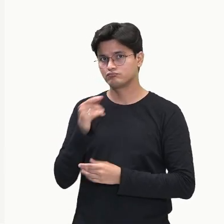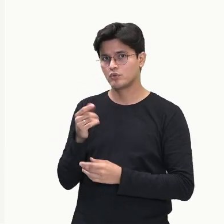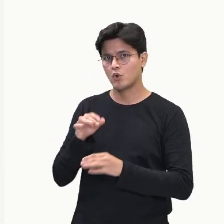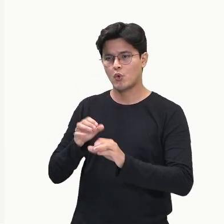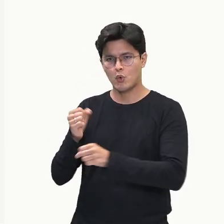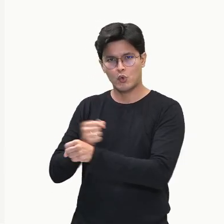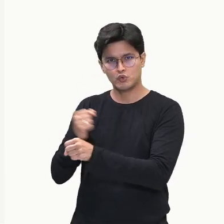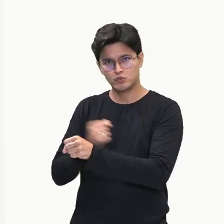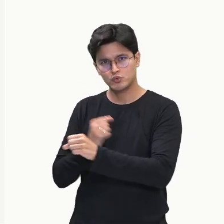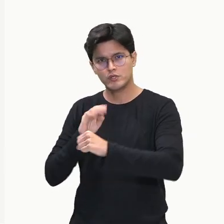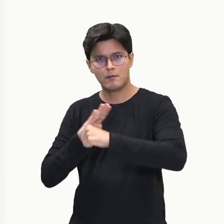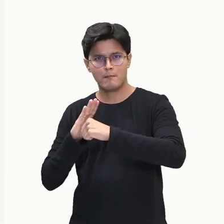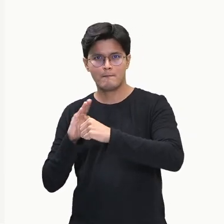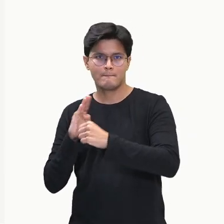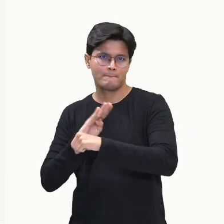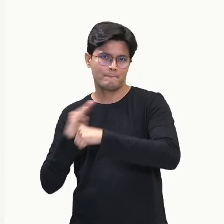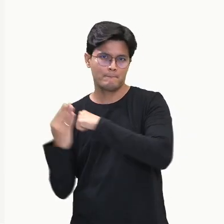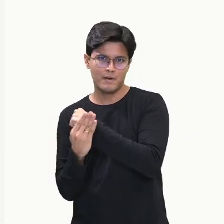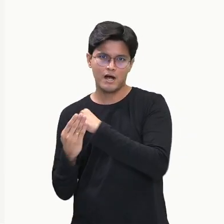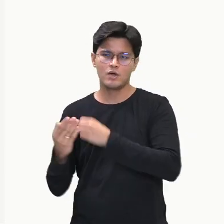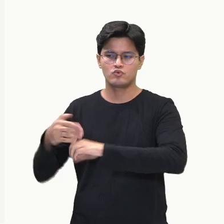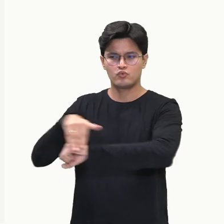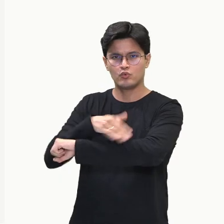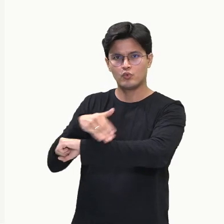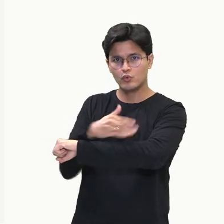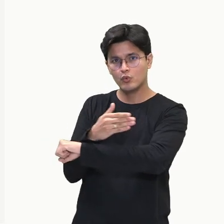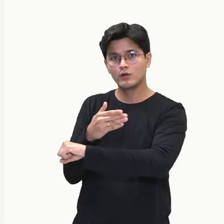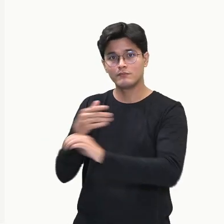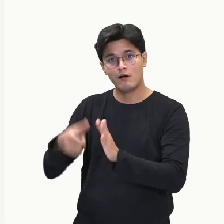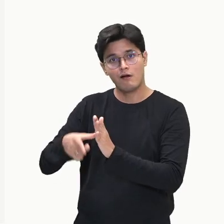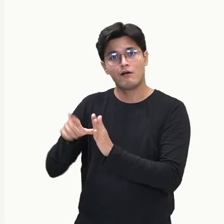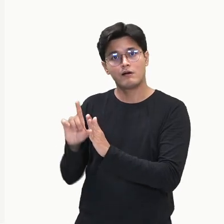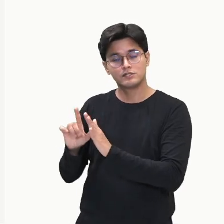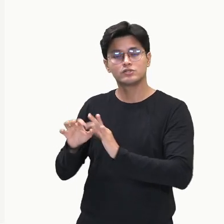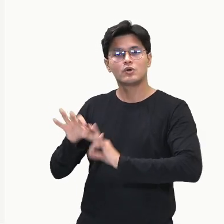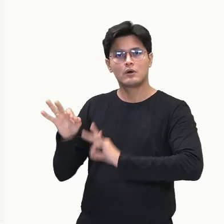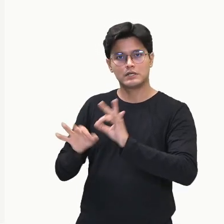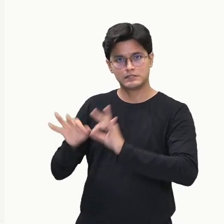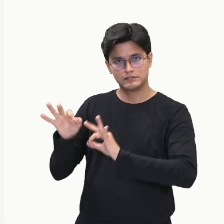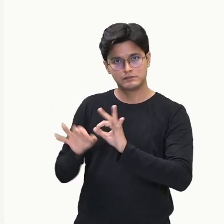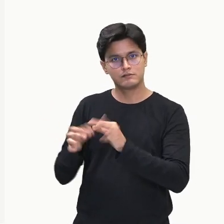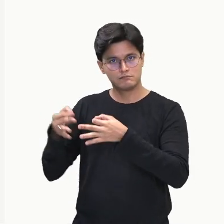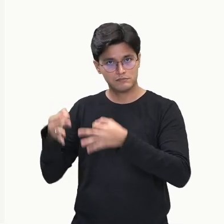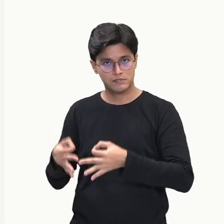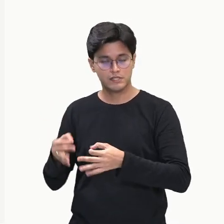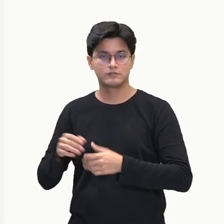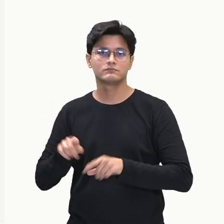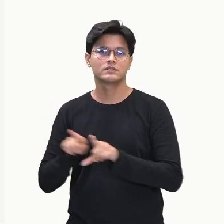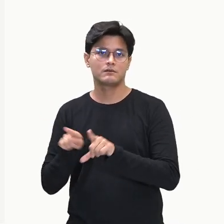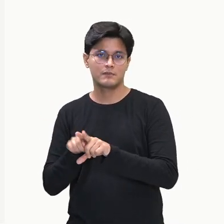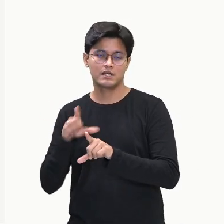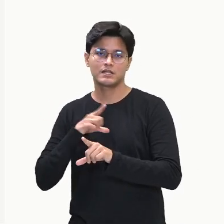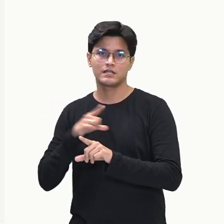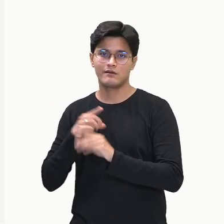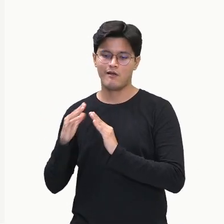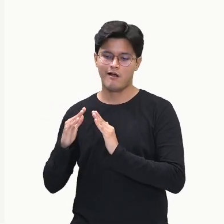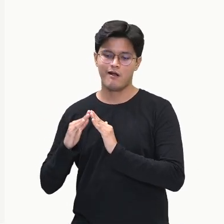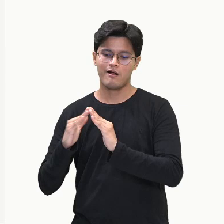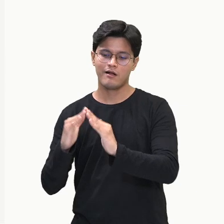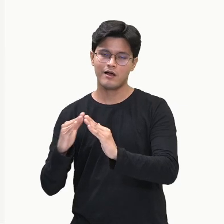uma avenida, tudo isso foi planejado. Nós temos também uma habitação regularizada, o que é diferente das